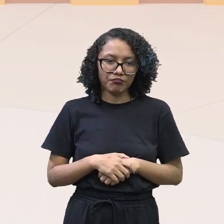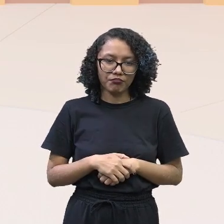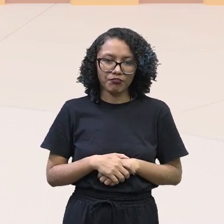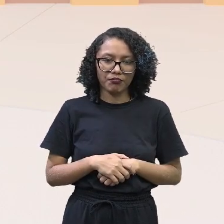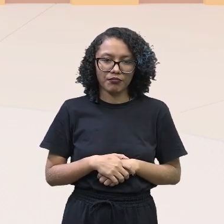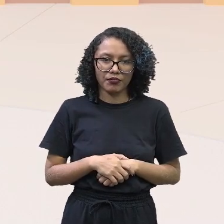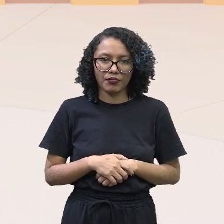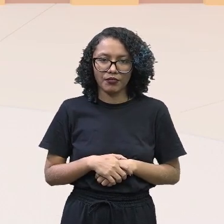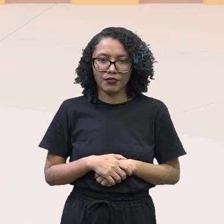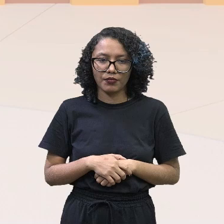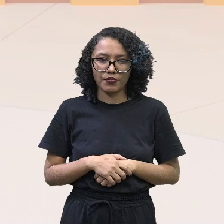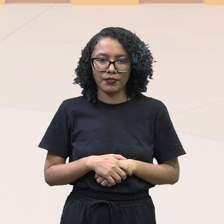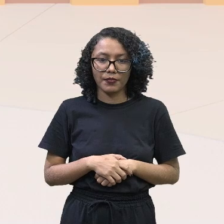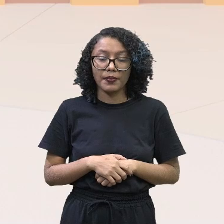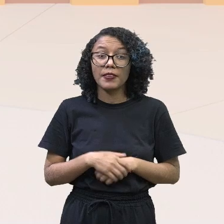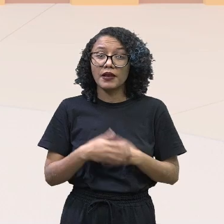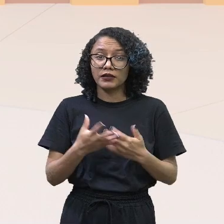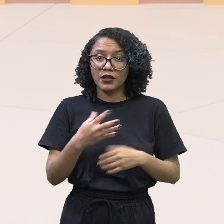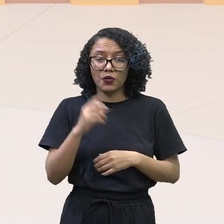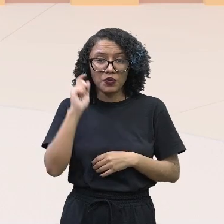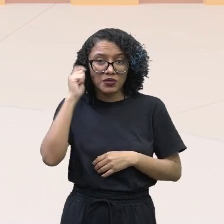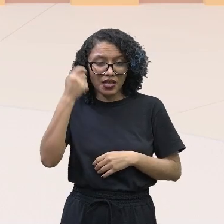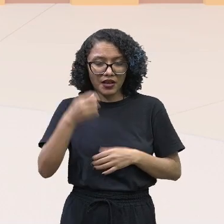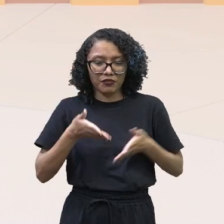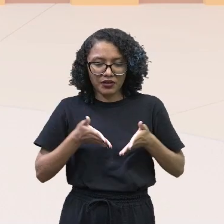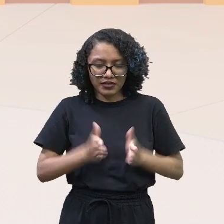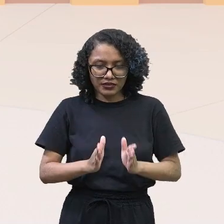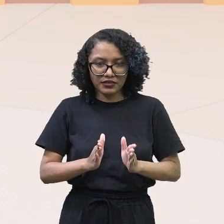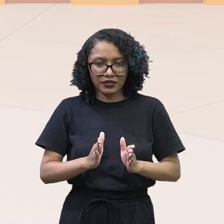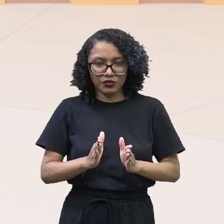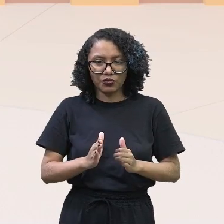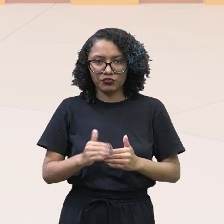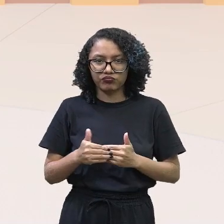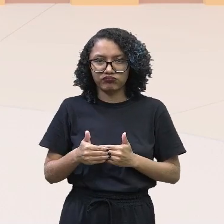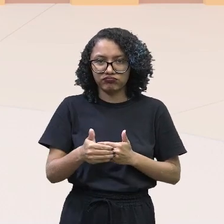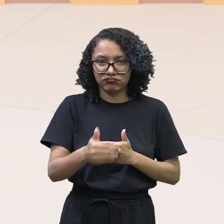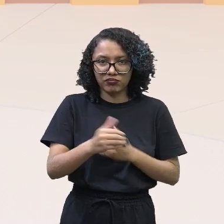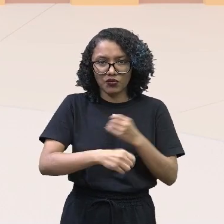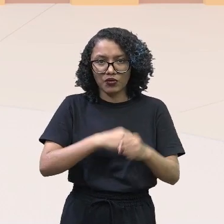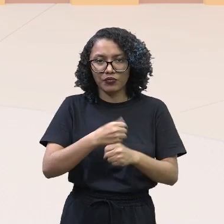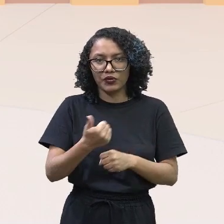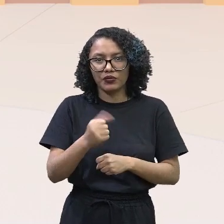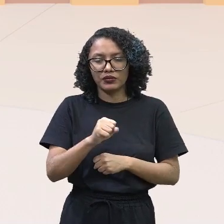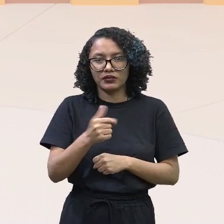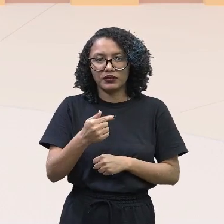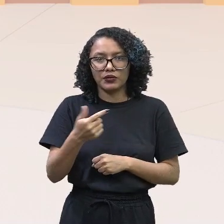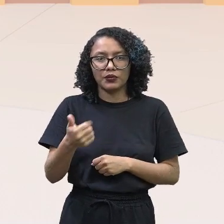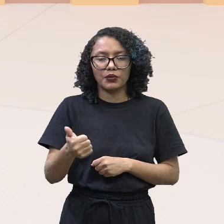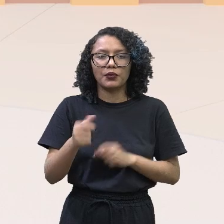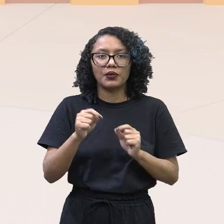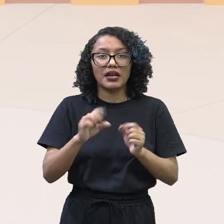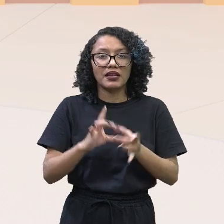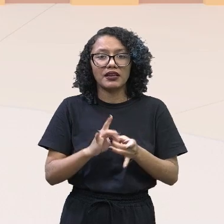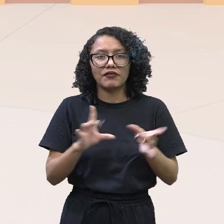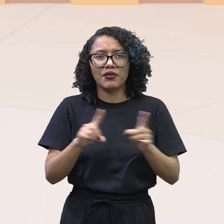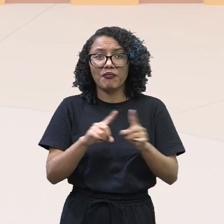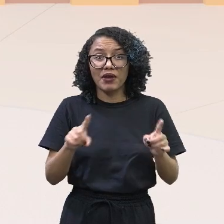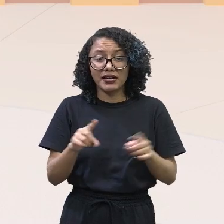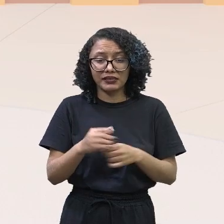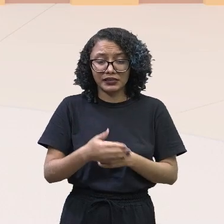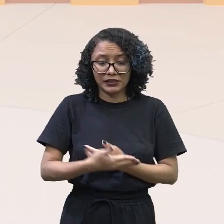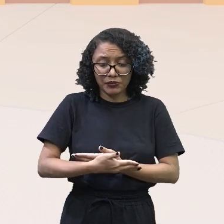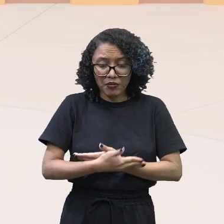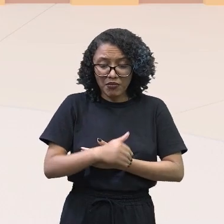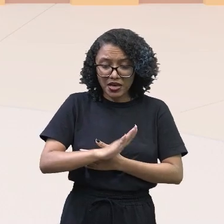negros nascidos a partir desta data, de 1871, eram considerados livres. Porém, uma criança sozinha não